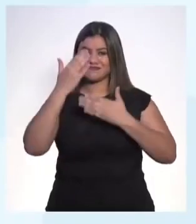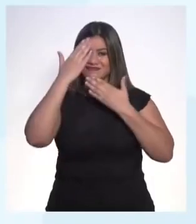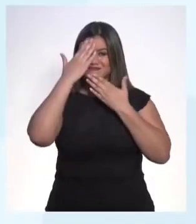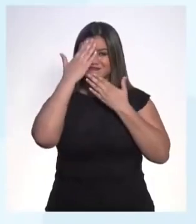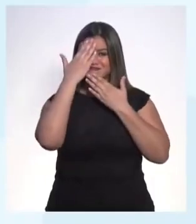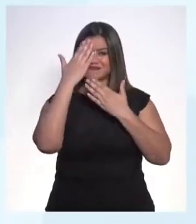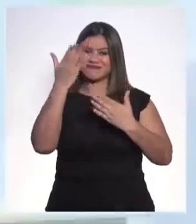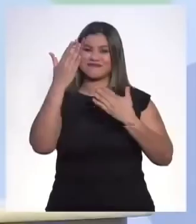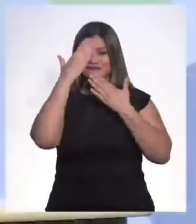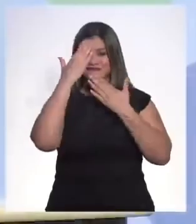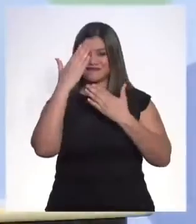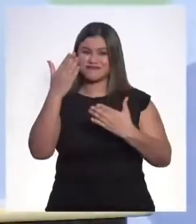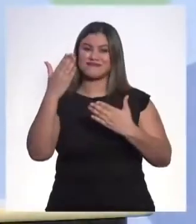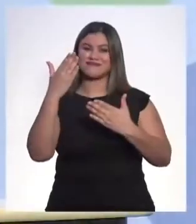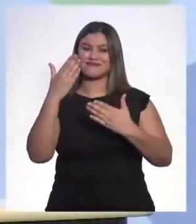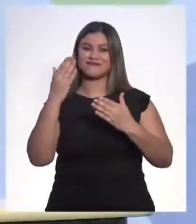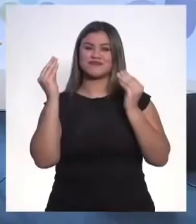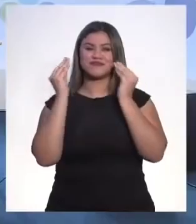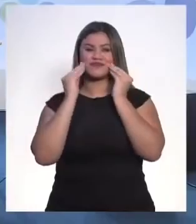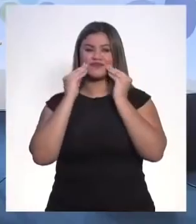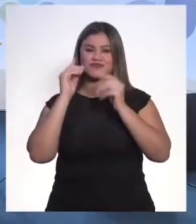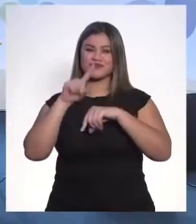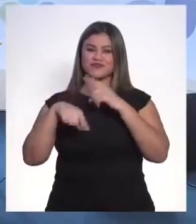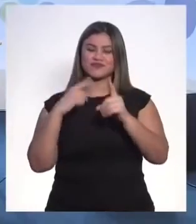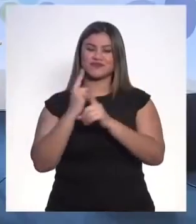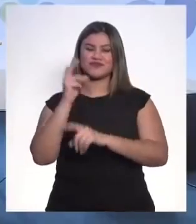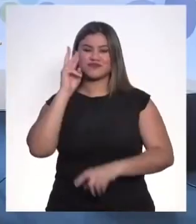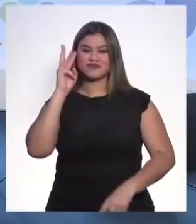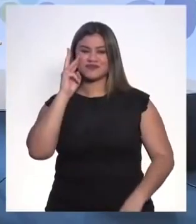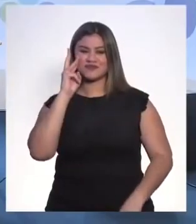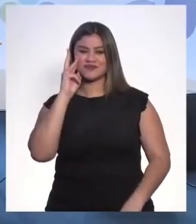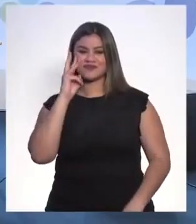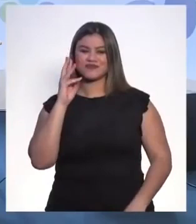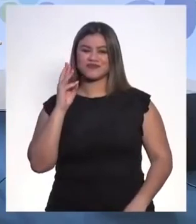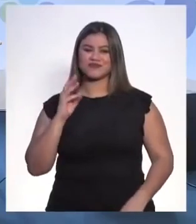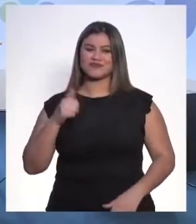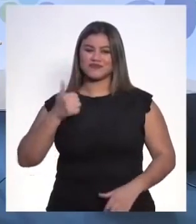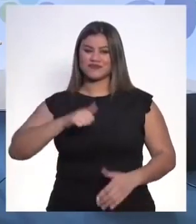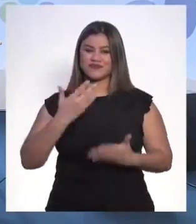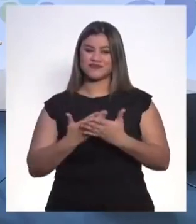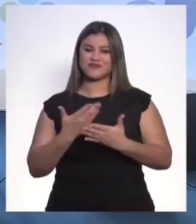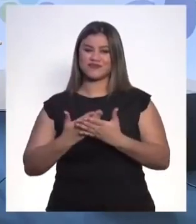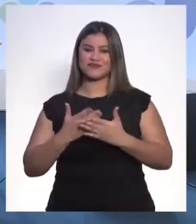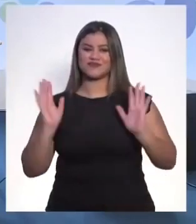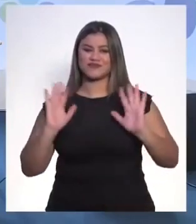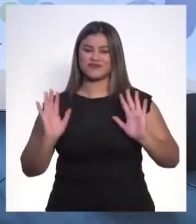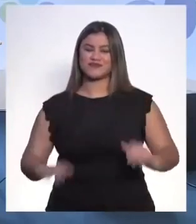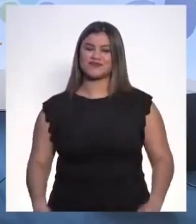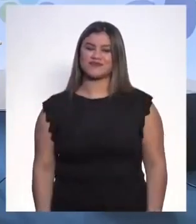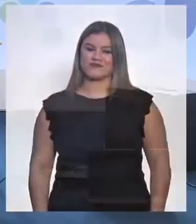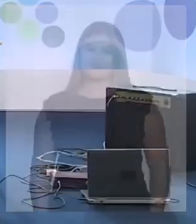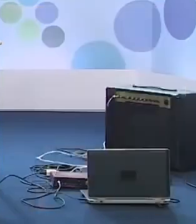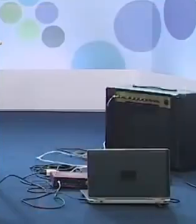obrigada. Obrigada, Dani. Beijos e até terça, Beijo, gente. bom final de semana. A aula, por favor.